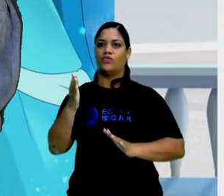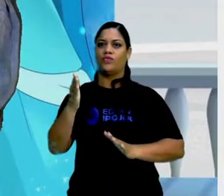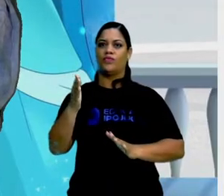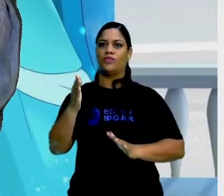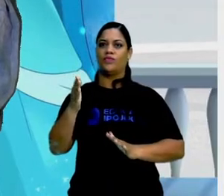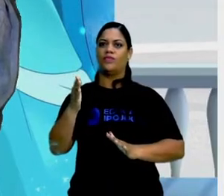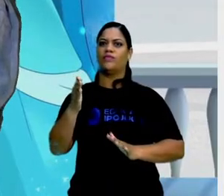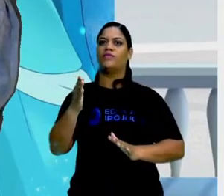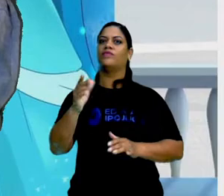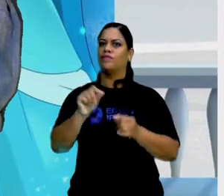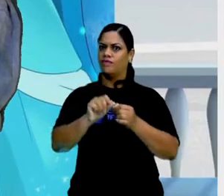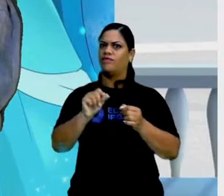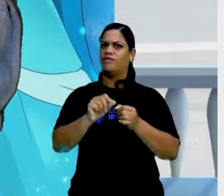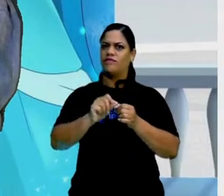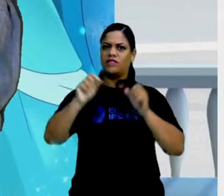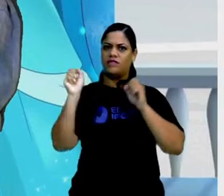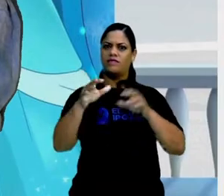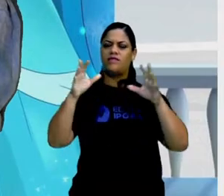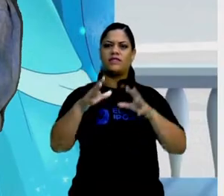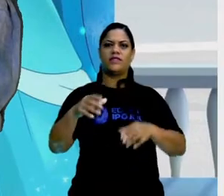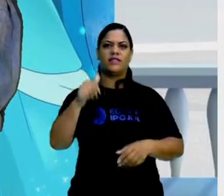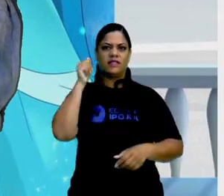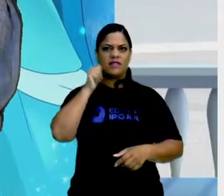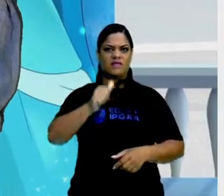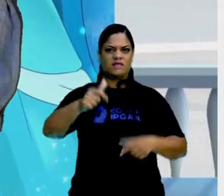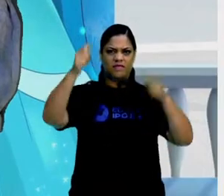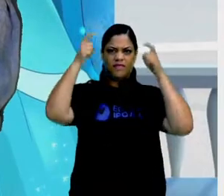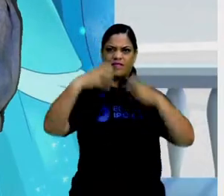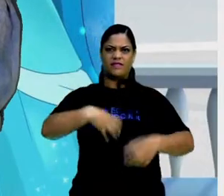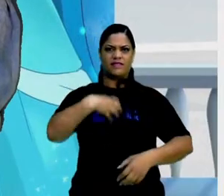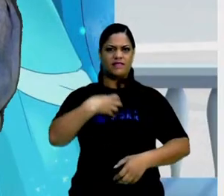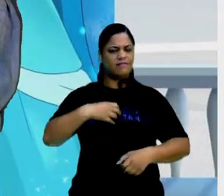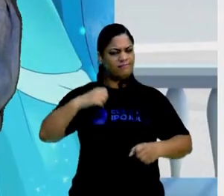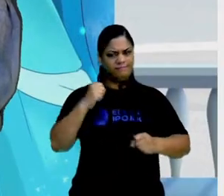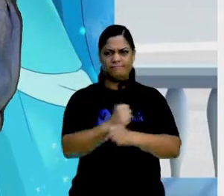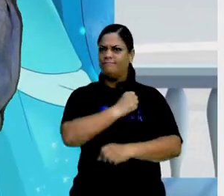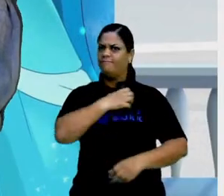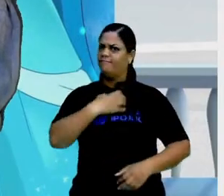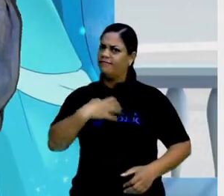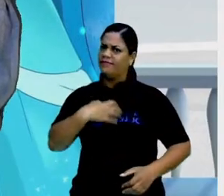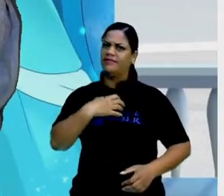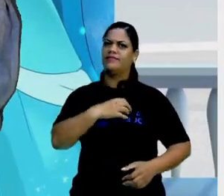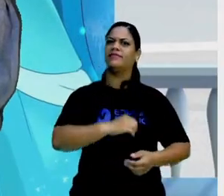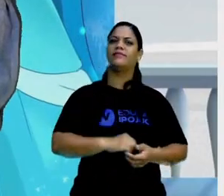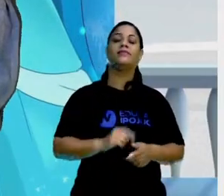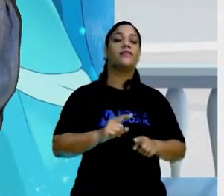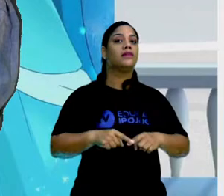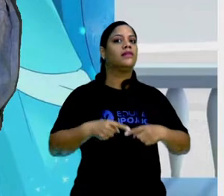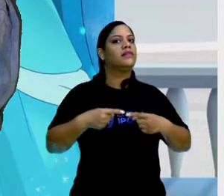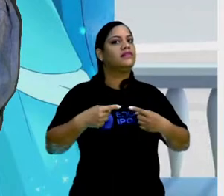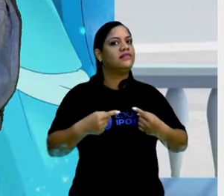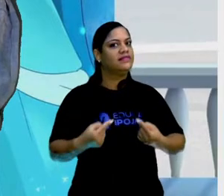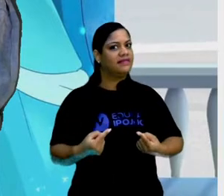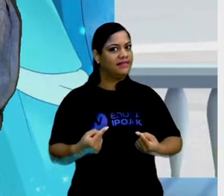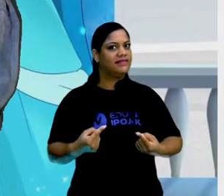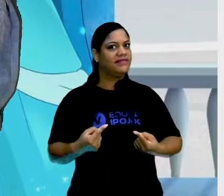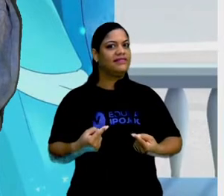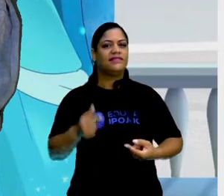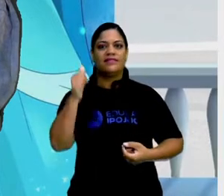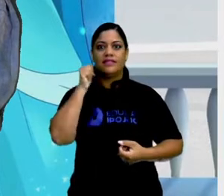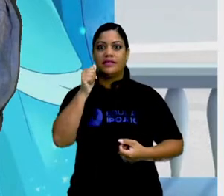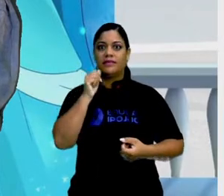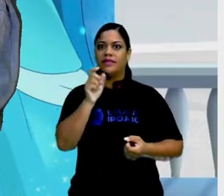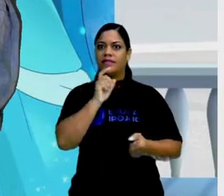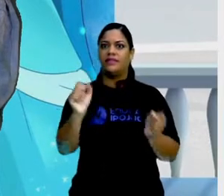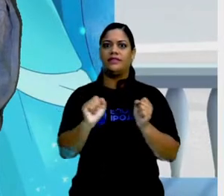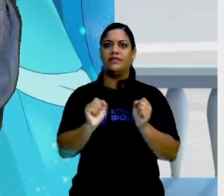gelo. A rainha ficou tão brava, leiturinha. Mas então, a menina